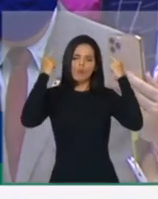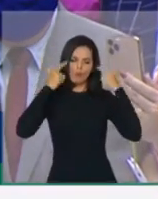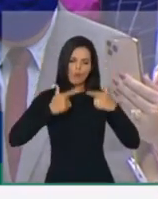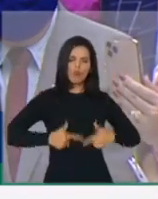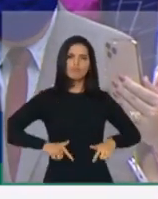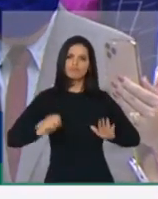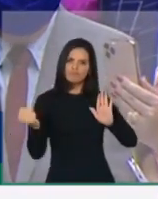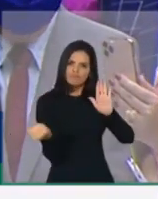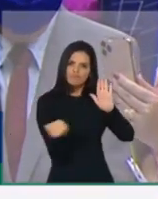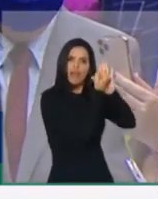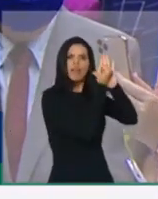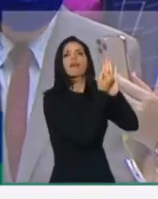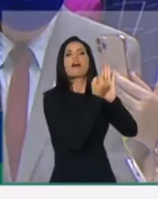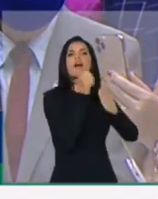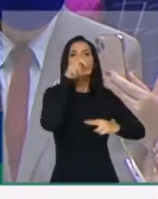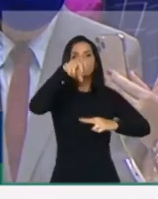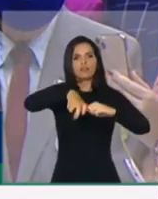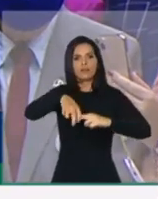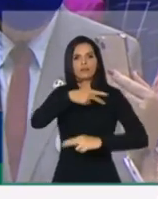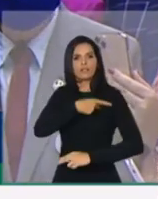exercício da presidência,